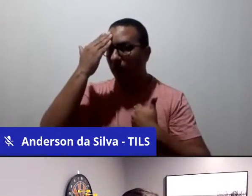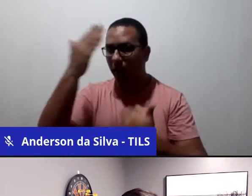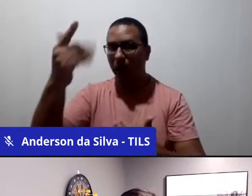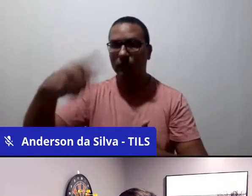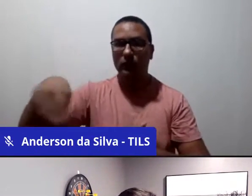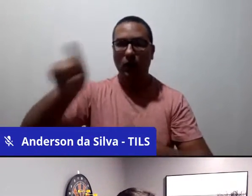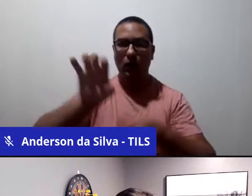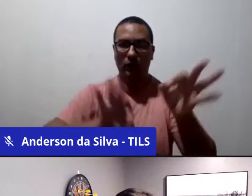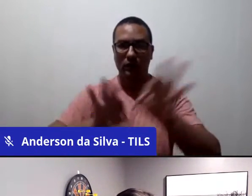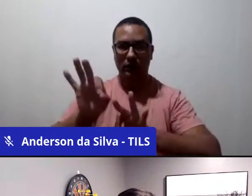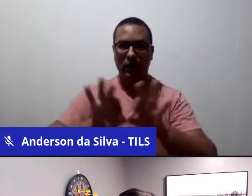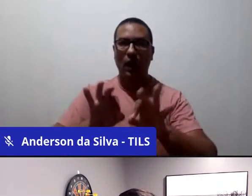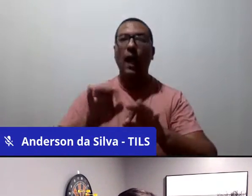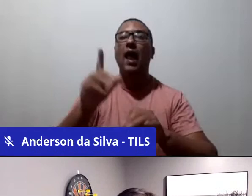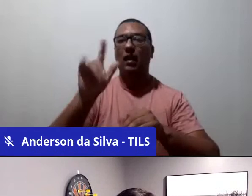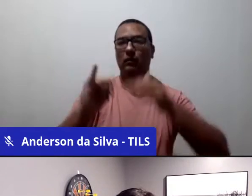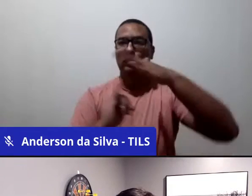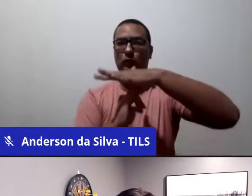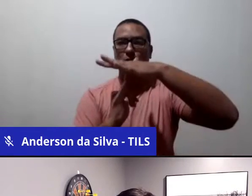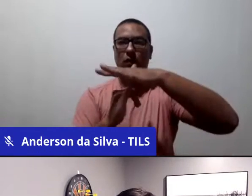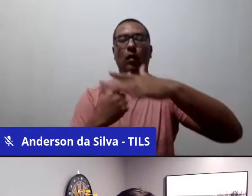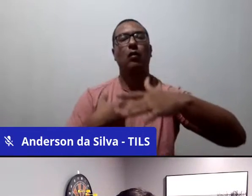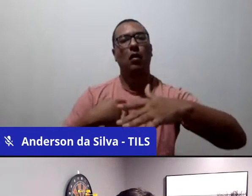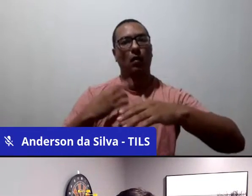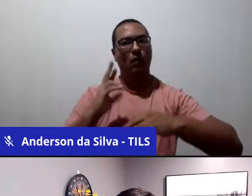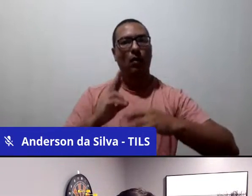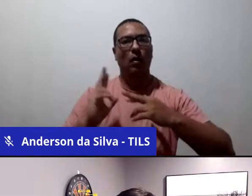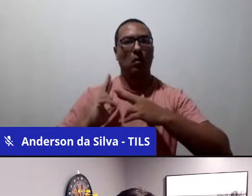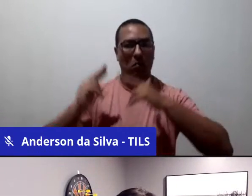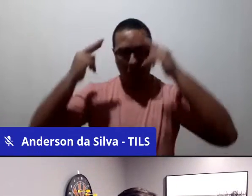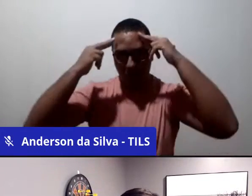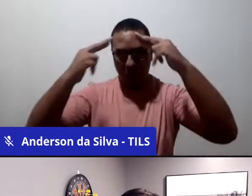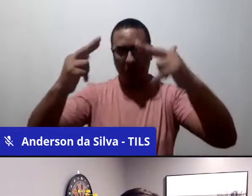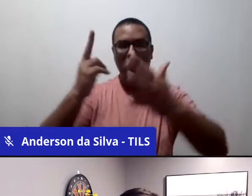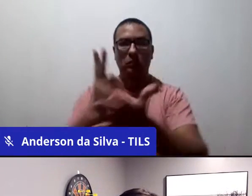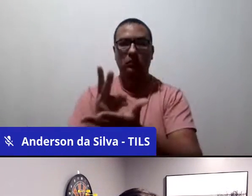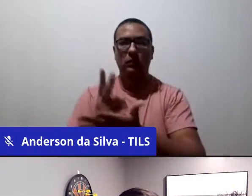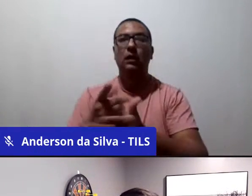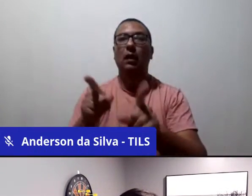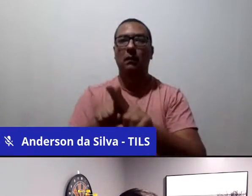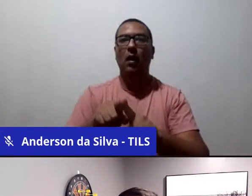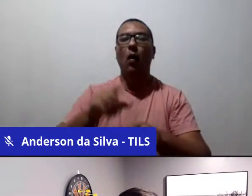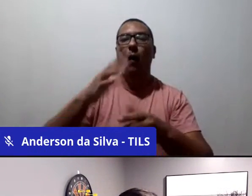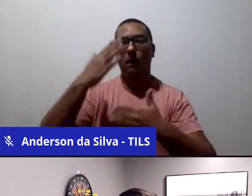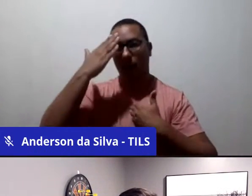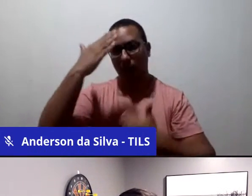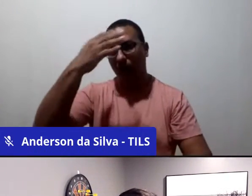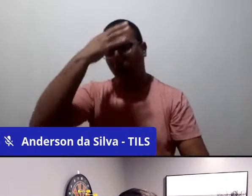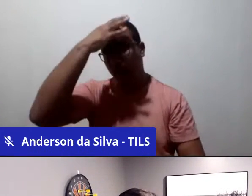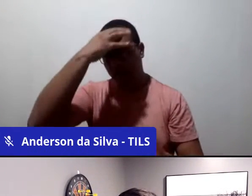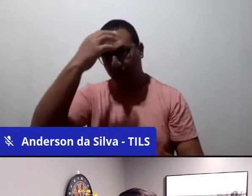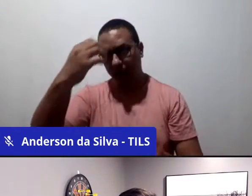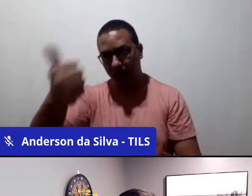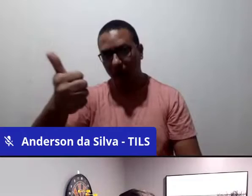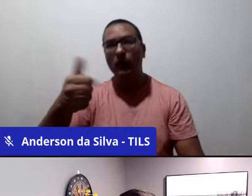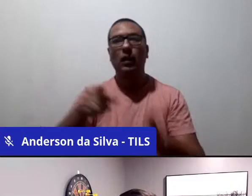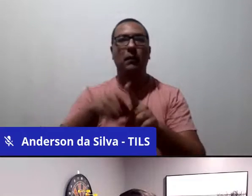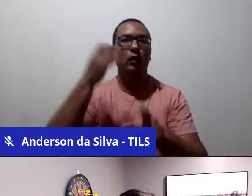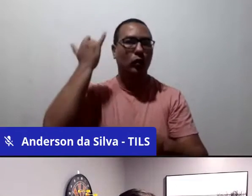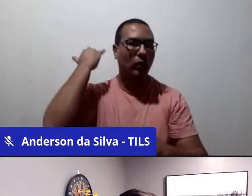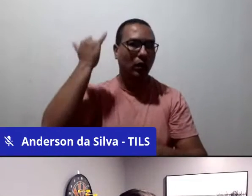uma instituição que eu respeito muito. Obrigado, Anderson. Obrigado, viu, Anderson? Obrigado, Joclar. Obrigado